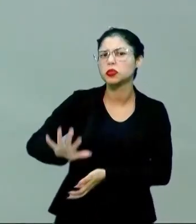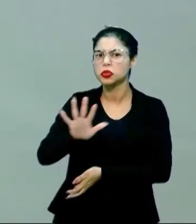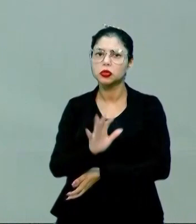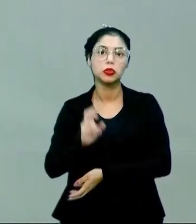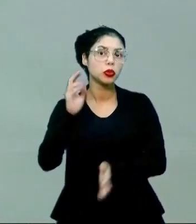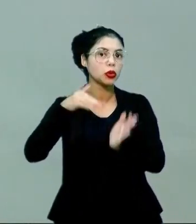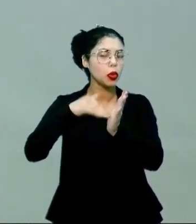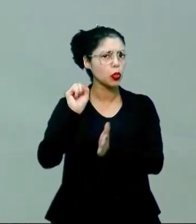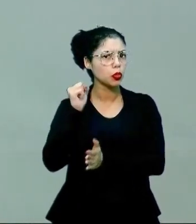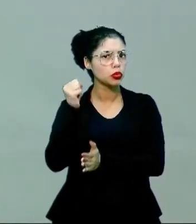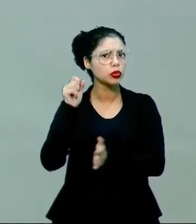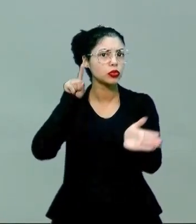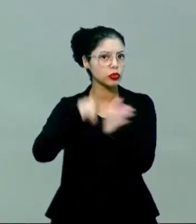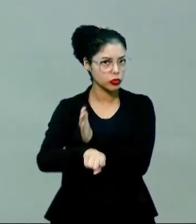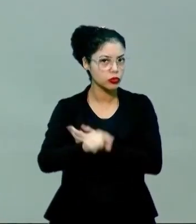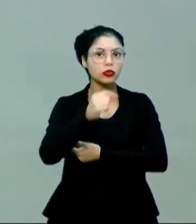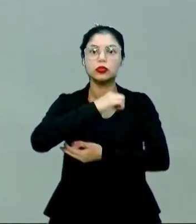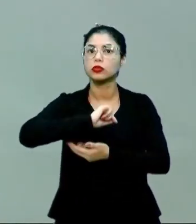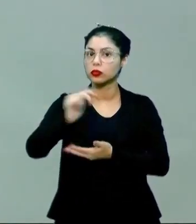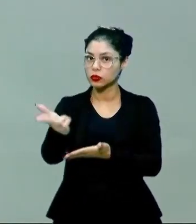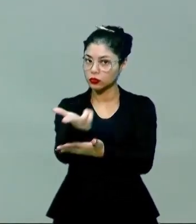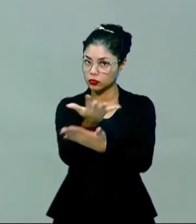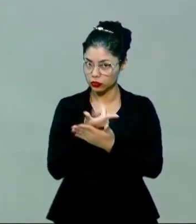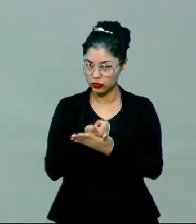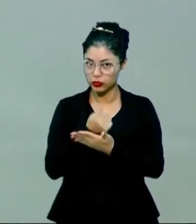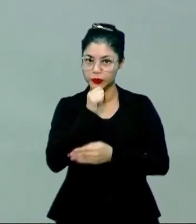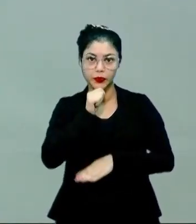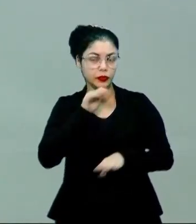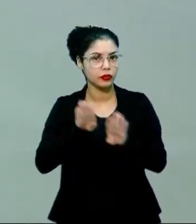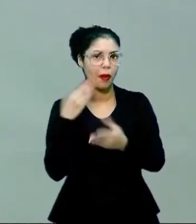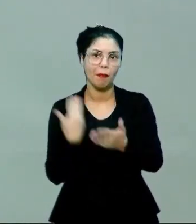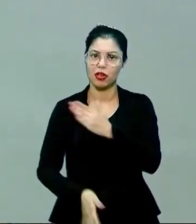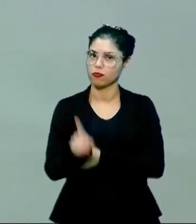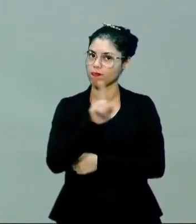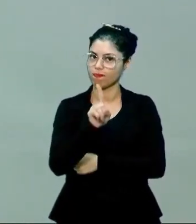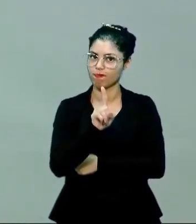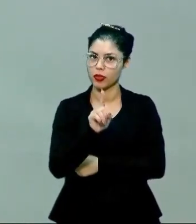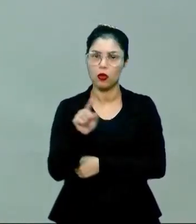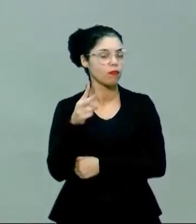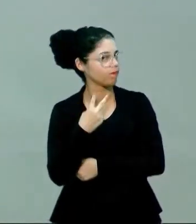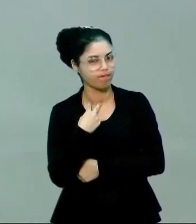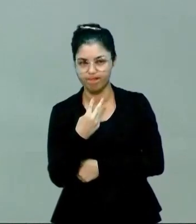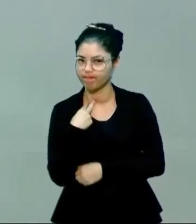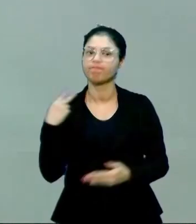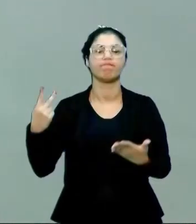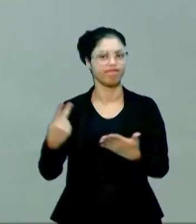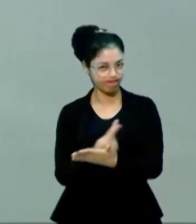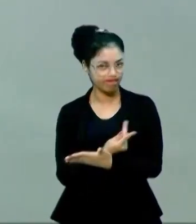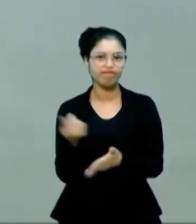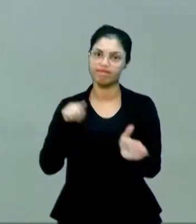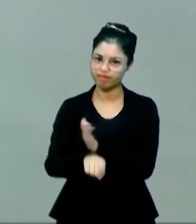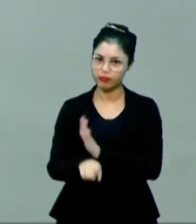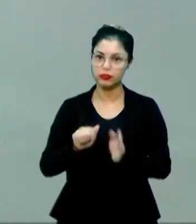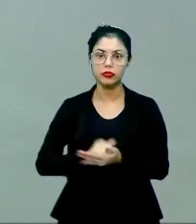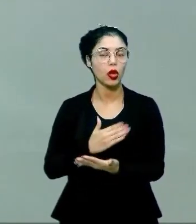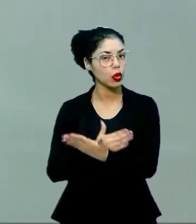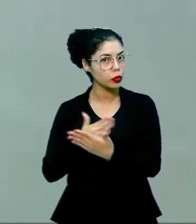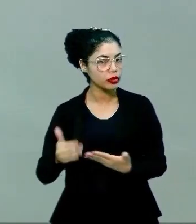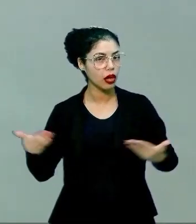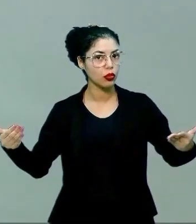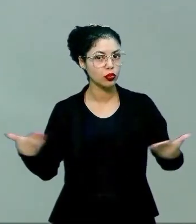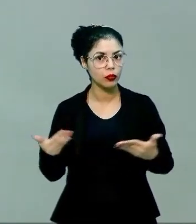8 questões de arte. São questões que não podem ser perdidas, você não pode errar essas questões. Então eu quero